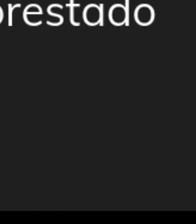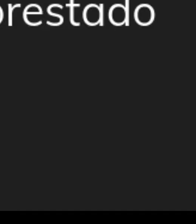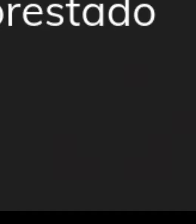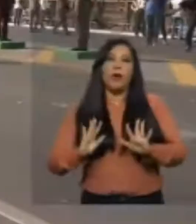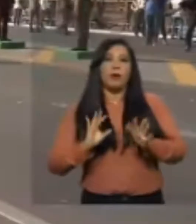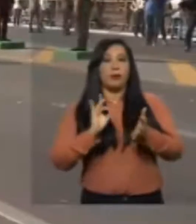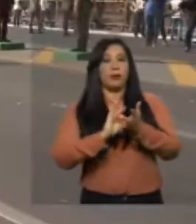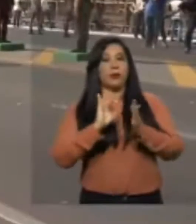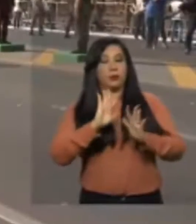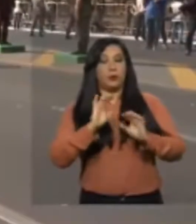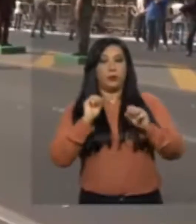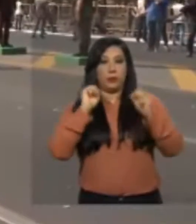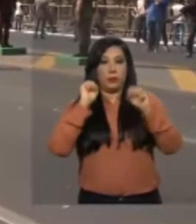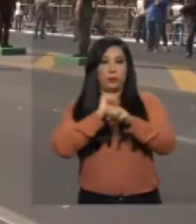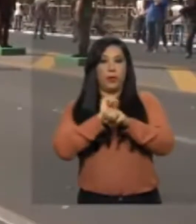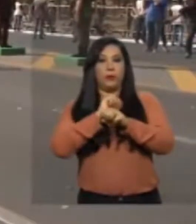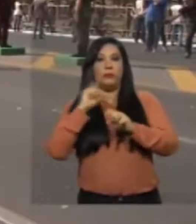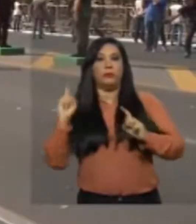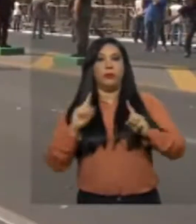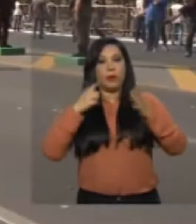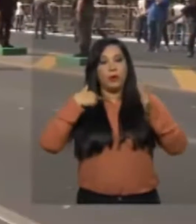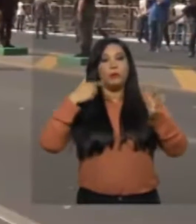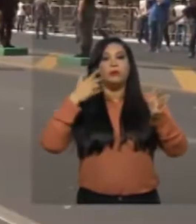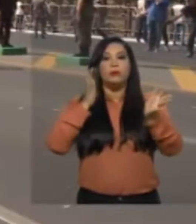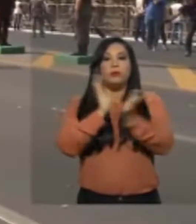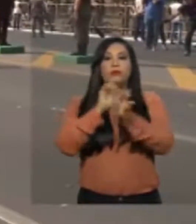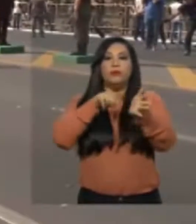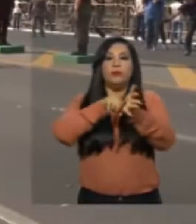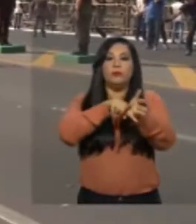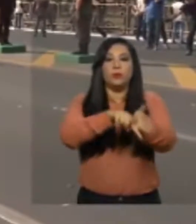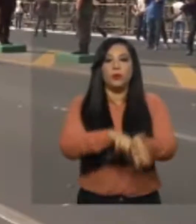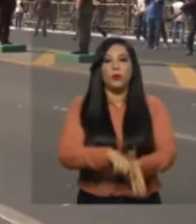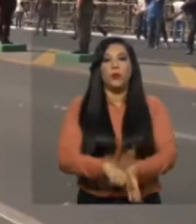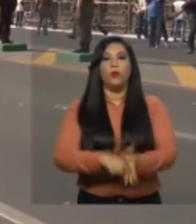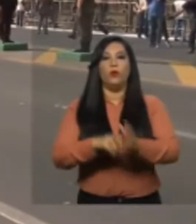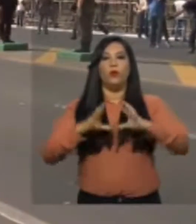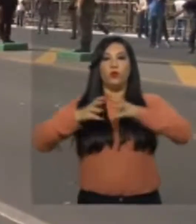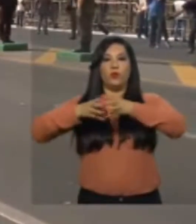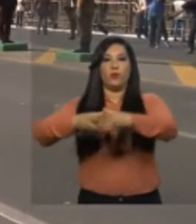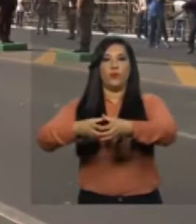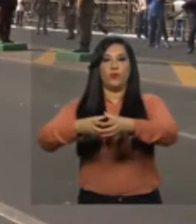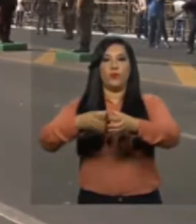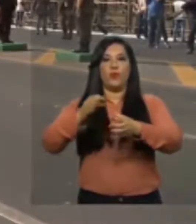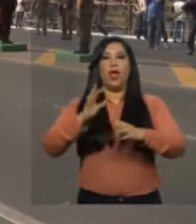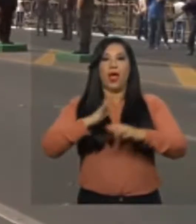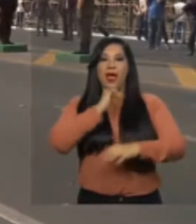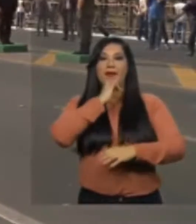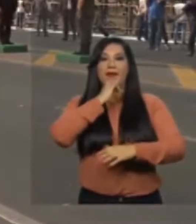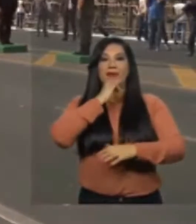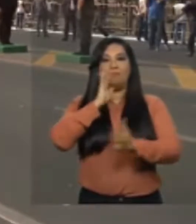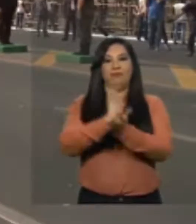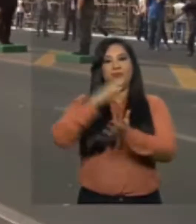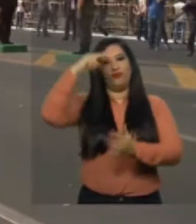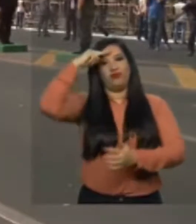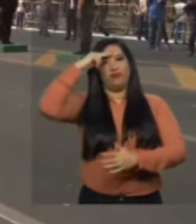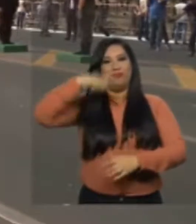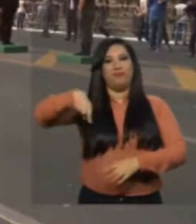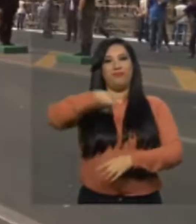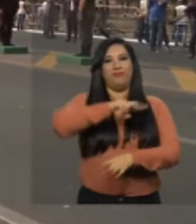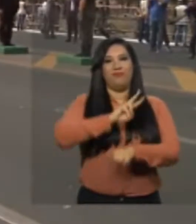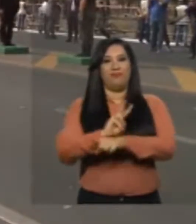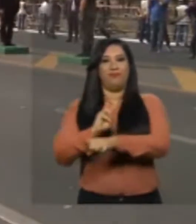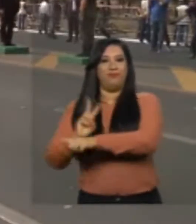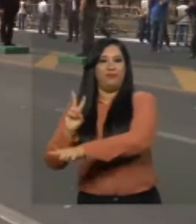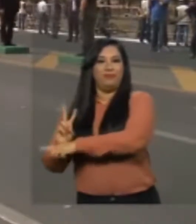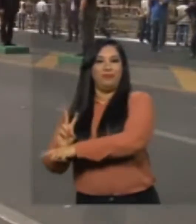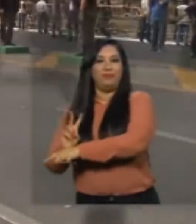Para quem não viu ou não soube, essa semana o TSE entrou com uma ação junto às principais